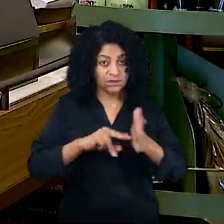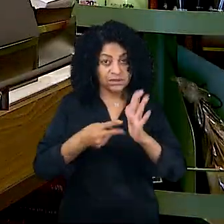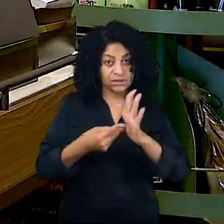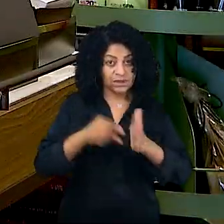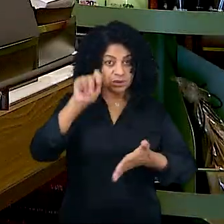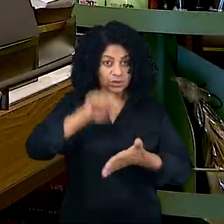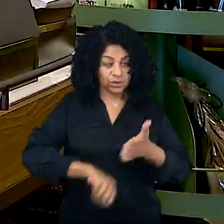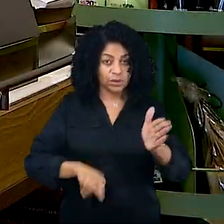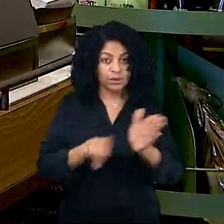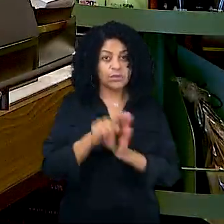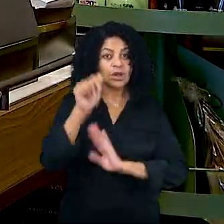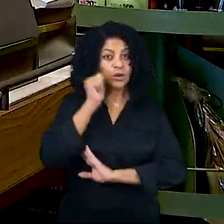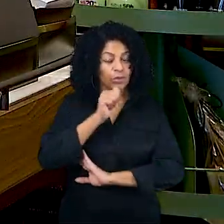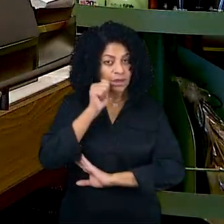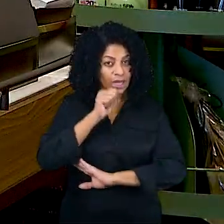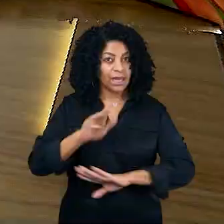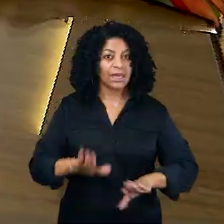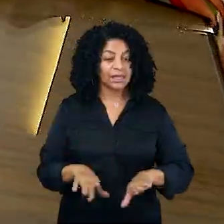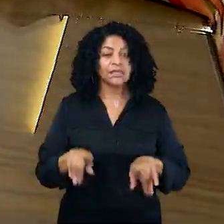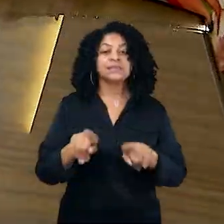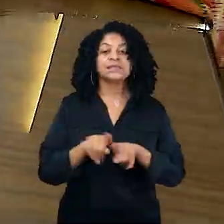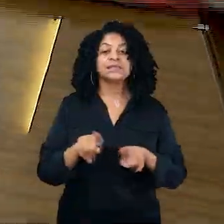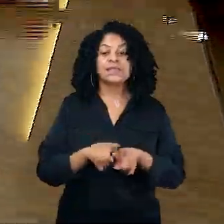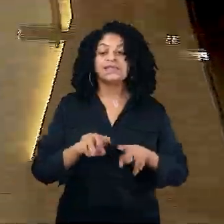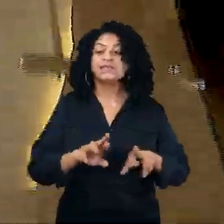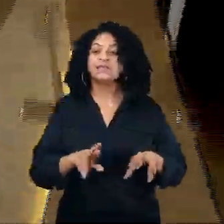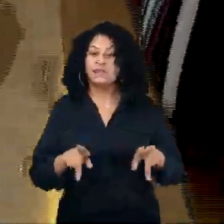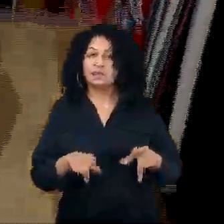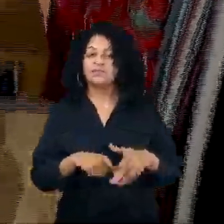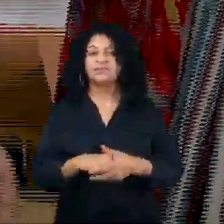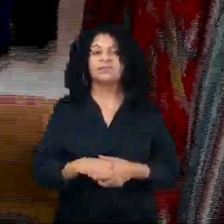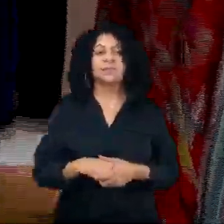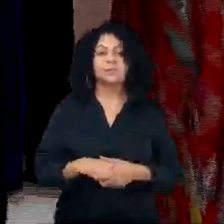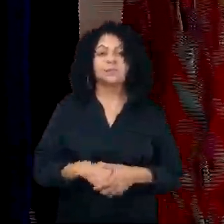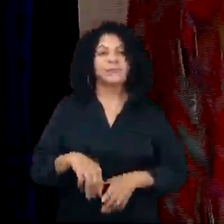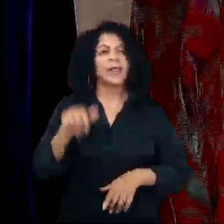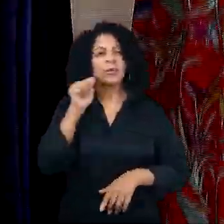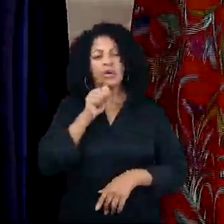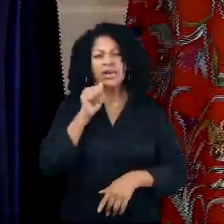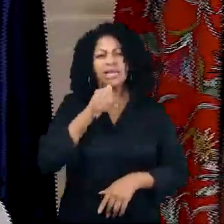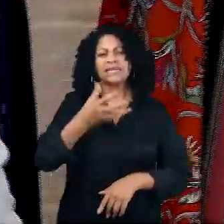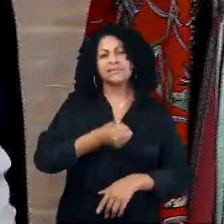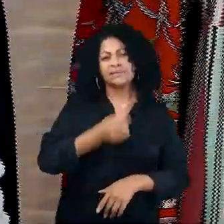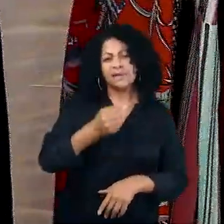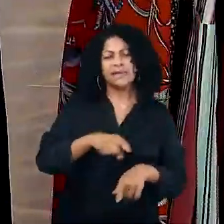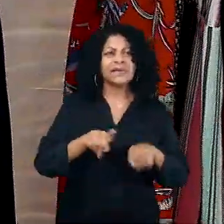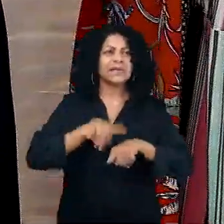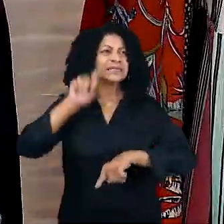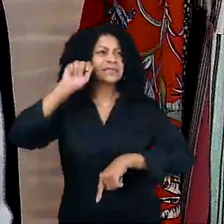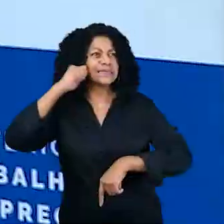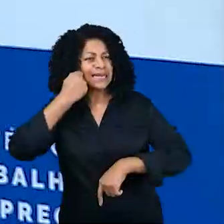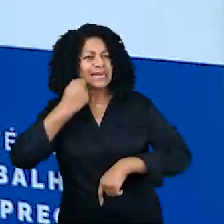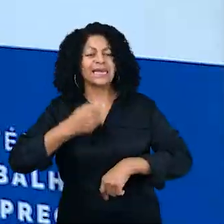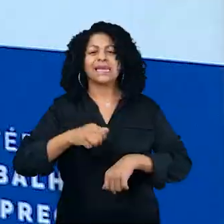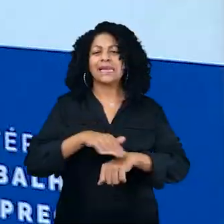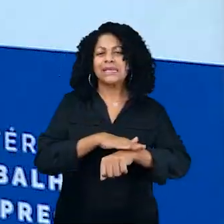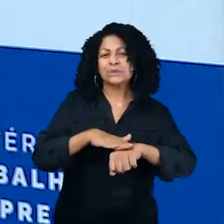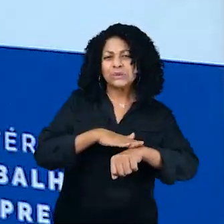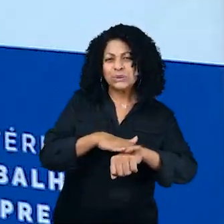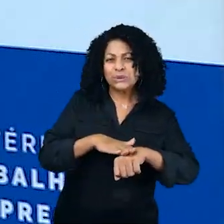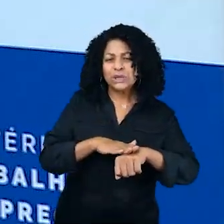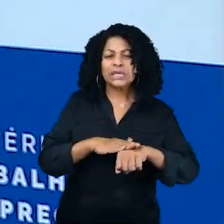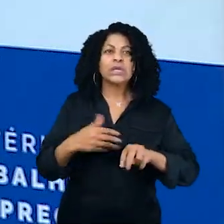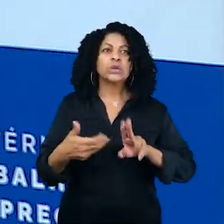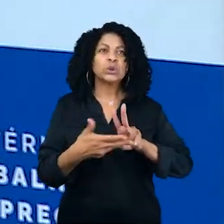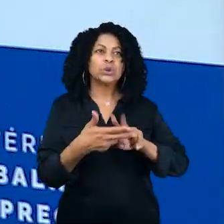isso significa contratação de mulheres, mulheres em diferentes tipos de situação, mulheres brancas, mulheres negras, mulheres